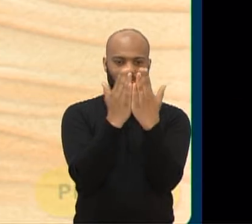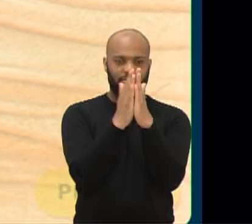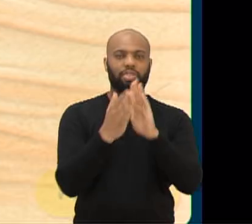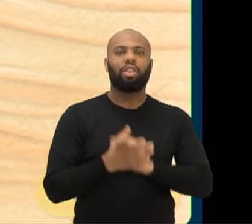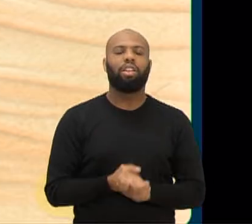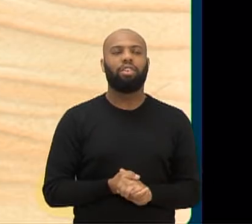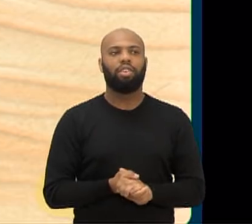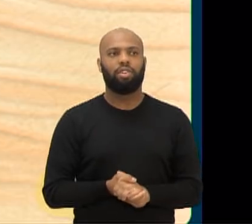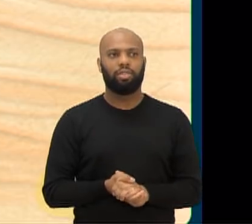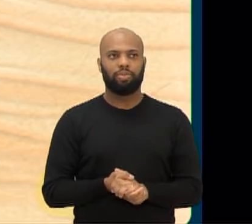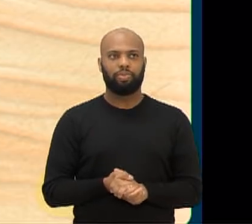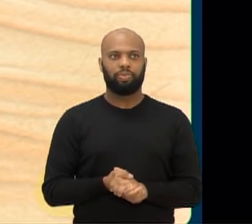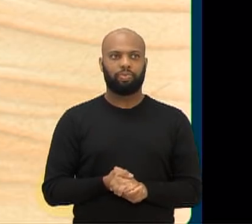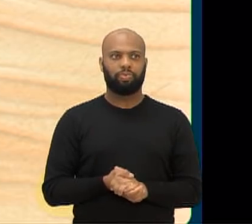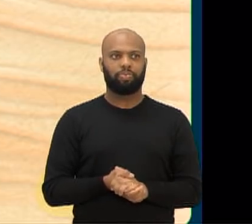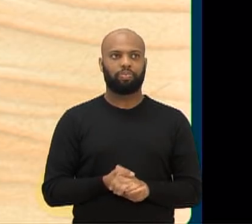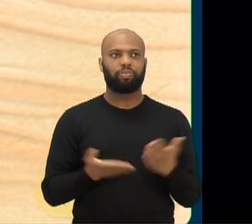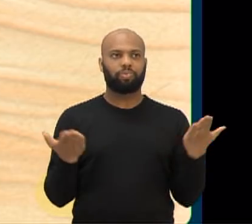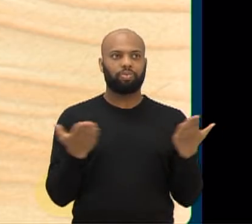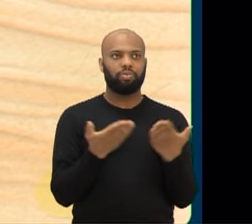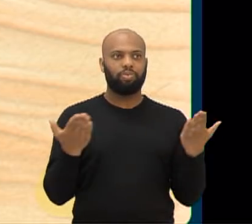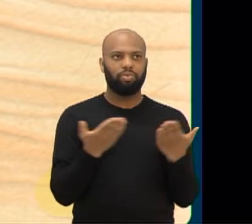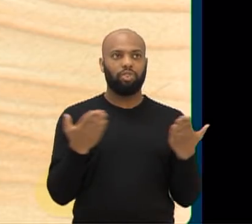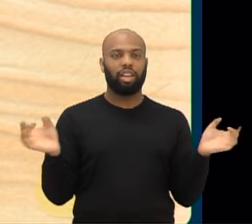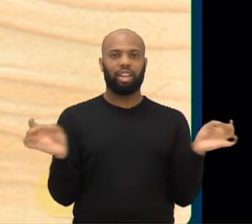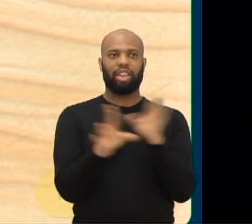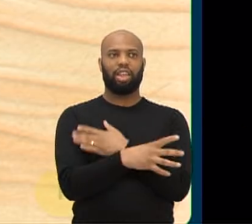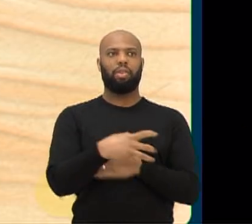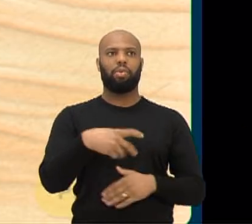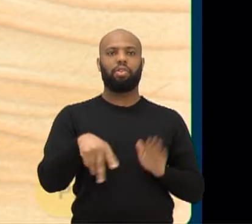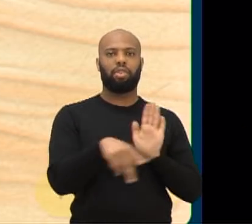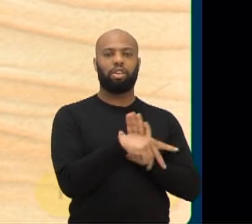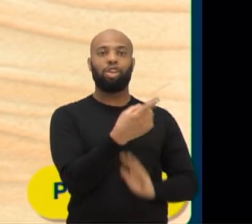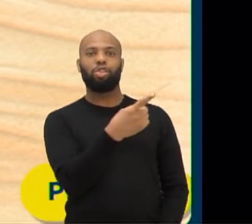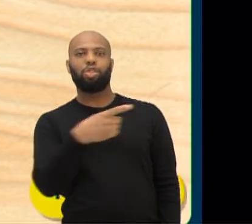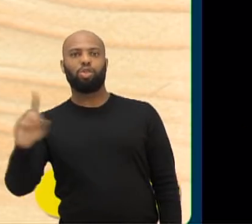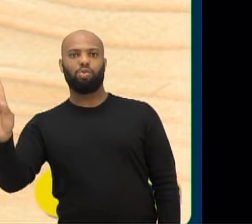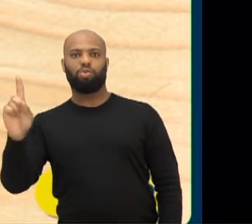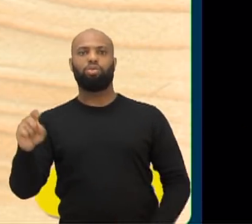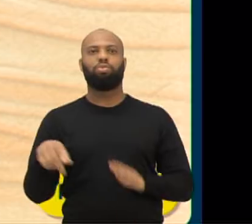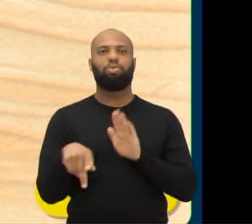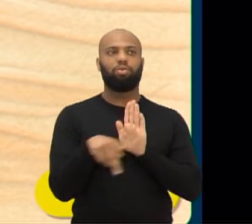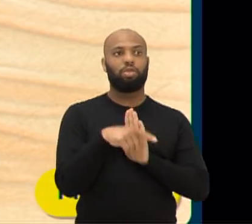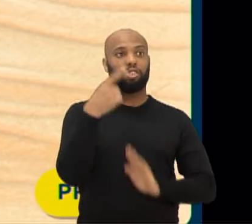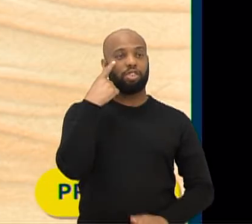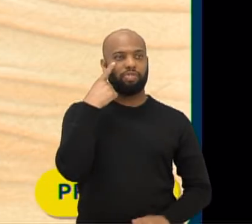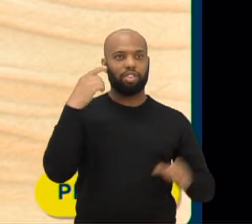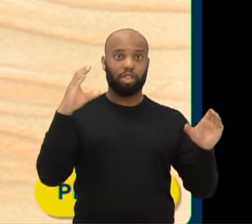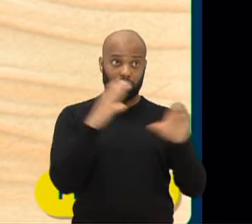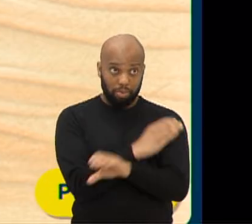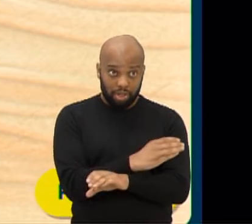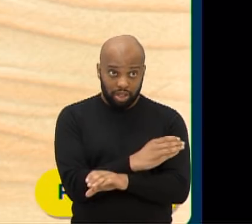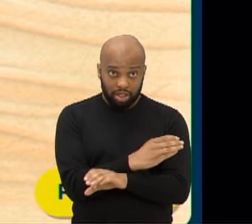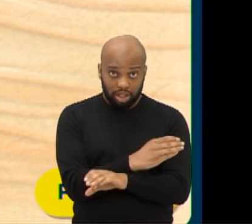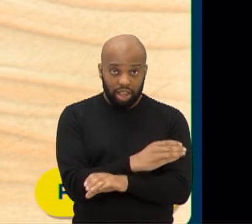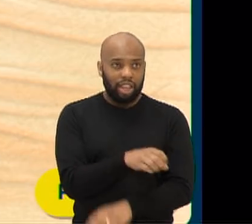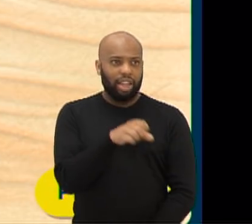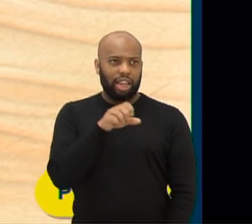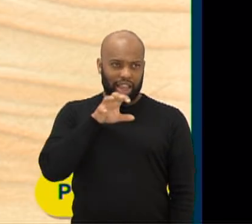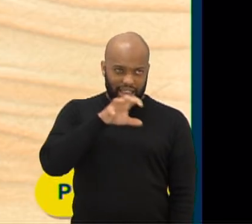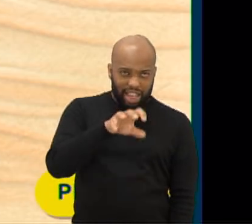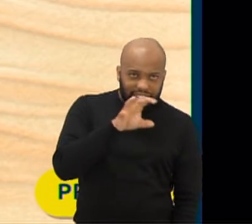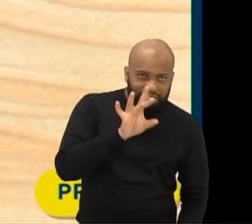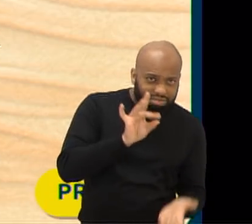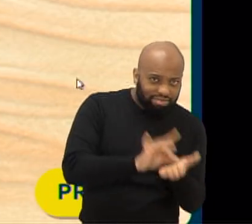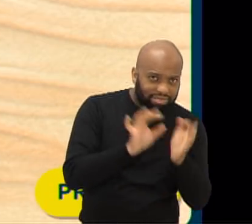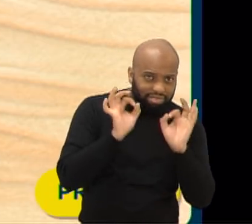simetria. E agora vamos encerrar com essa última aqui, para ver se a figura ficou completa. Será que é isso mesmo?